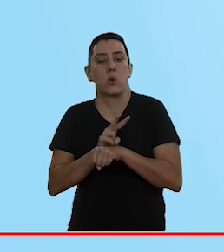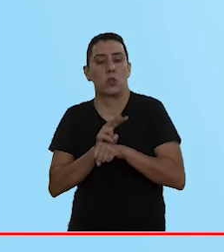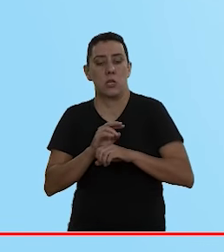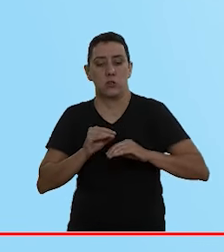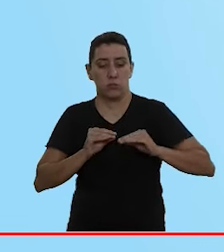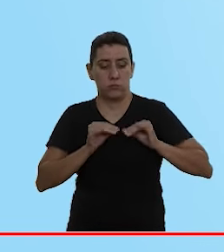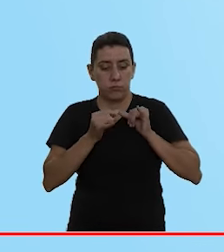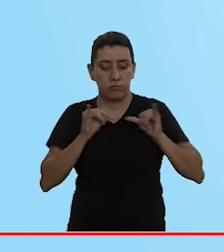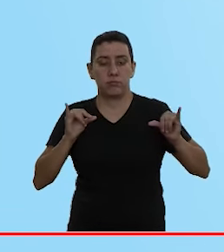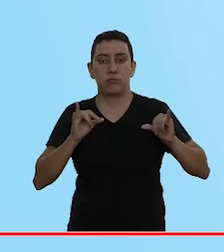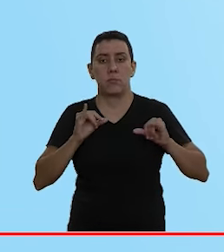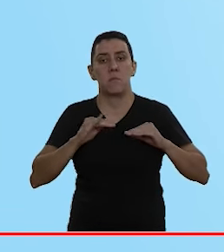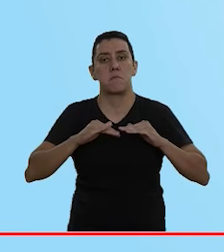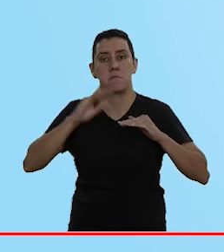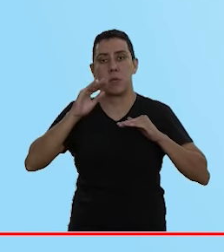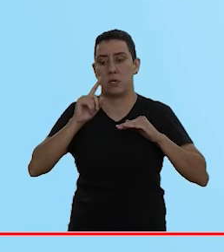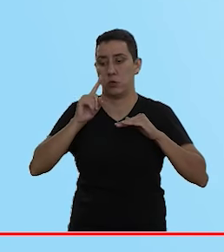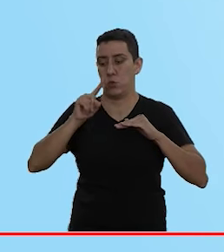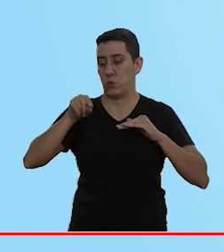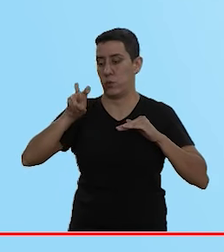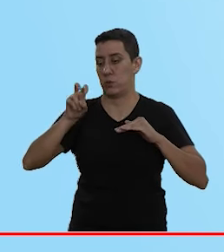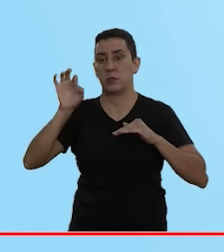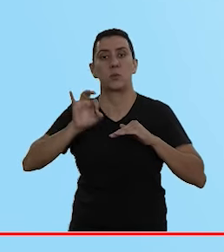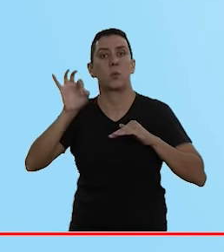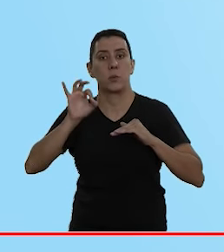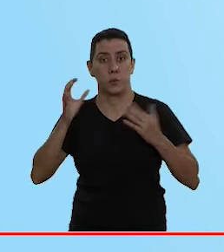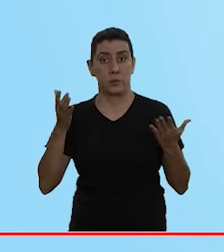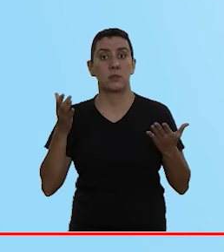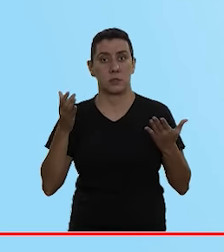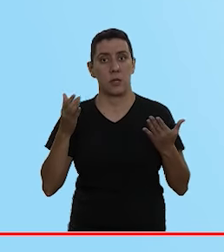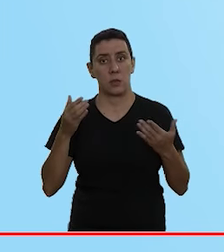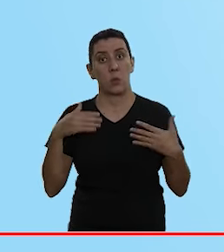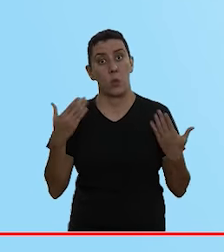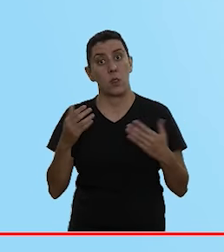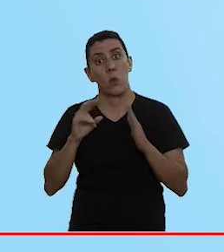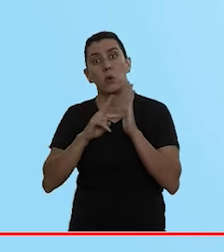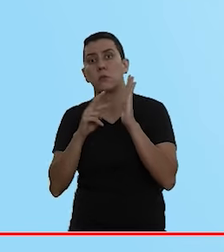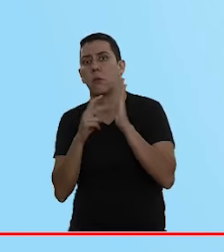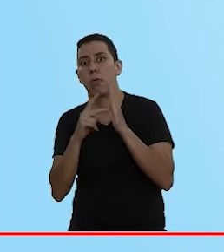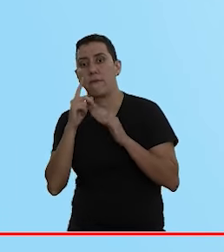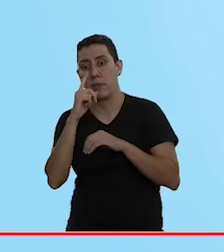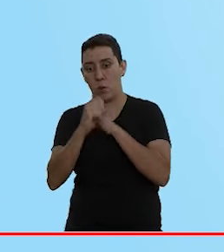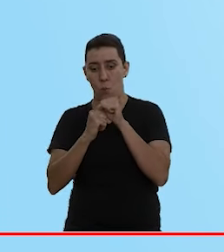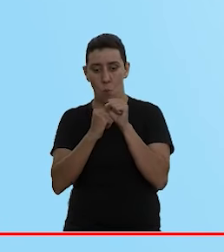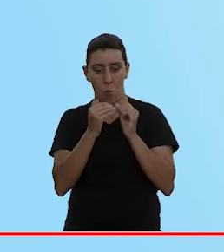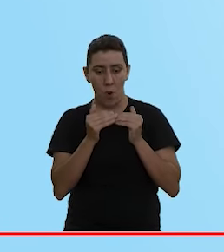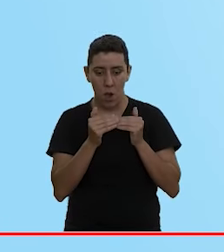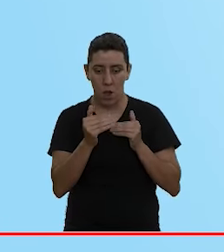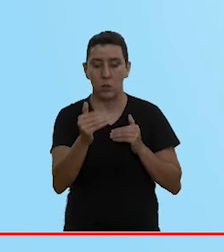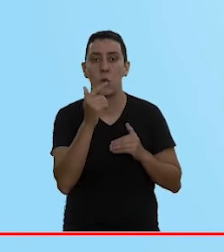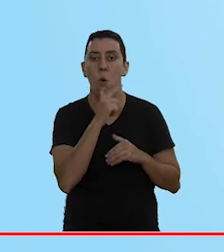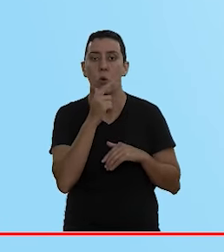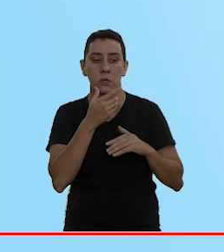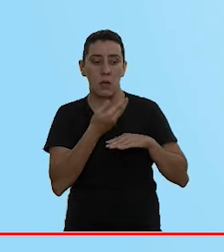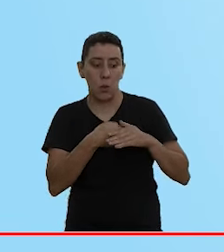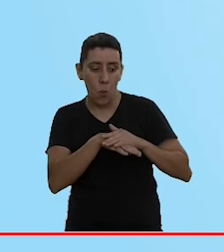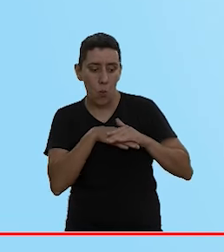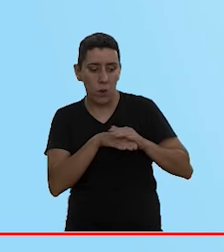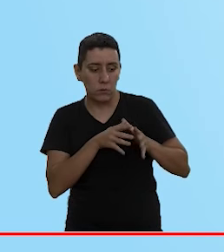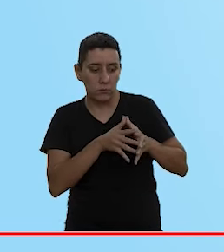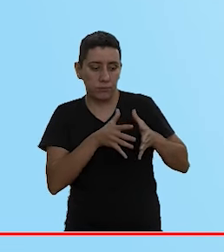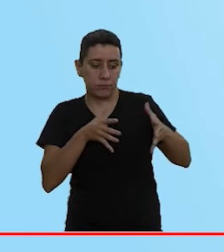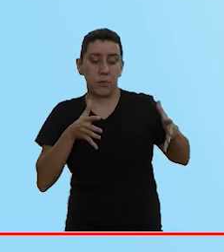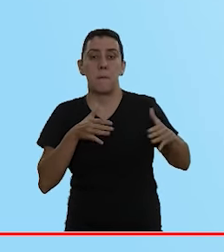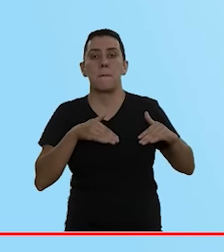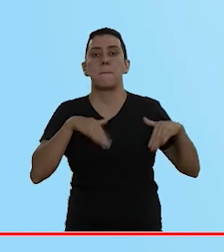ultrapassa 1,5%, então no longo prazo a gente tem uma diferença expressiva, né? E a questão dos arcos elétricos